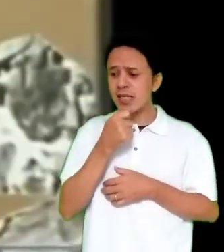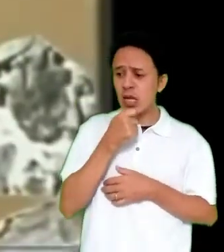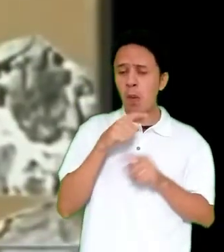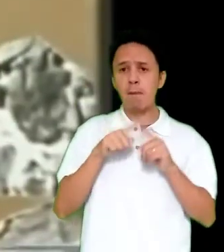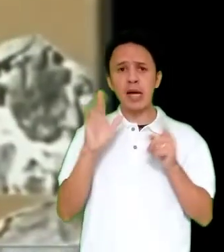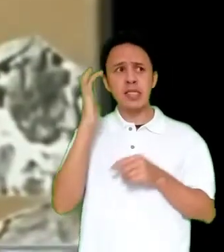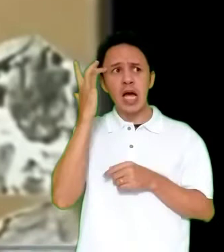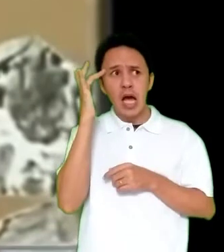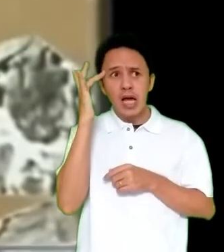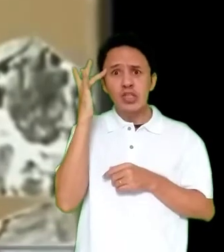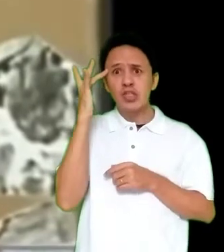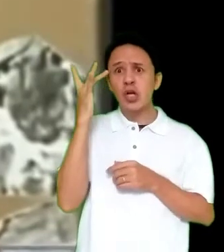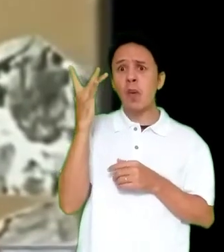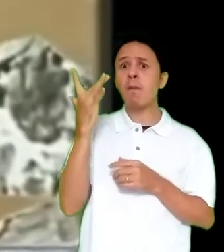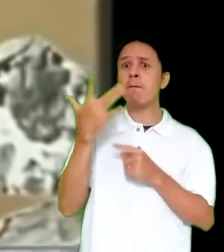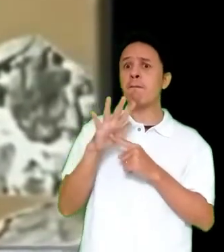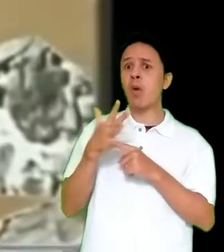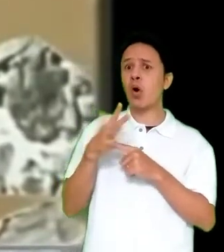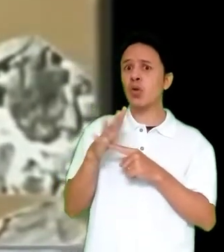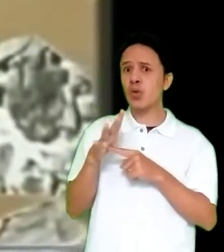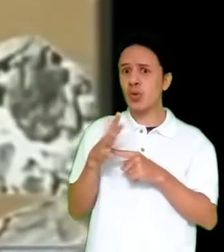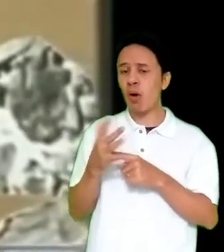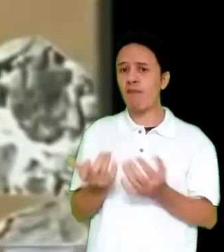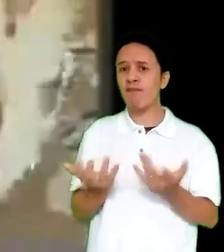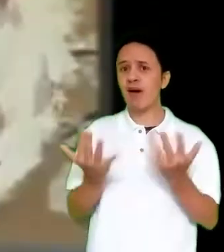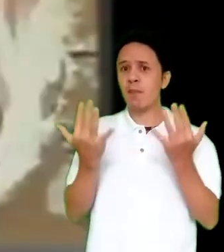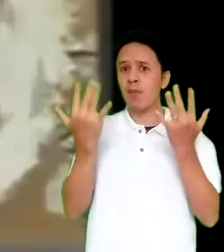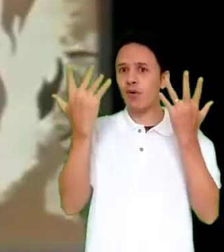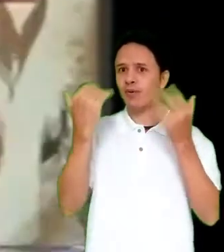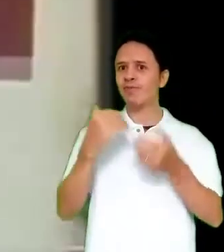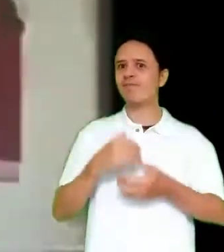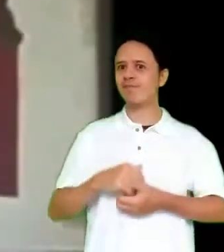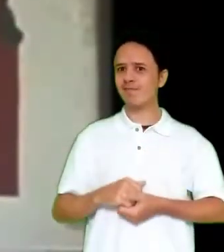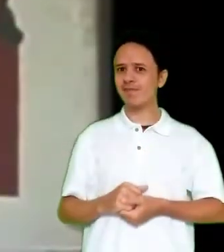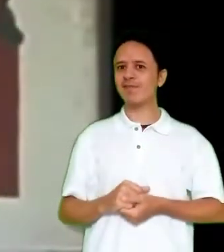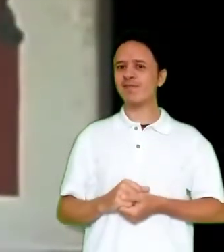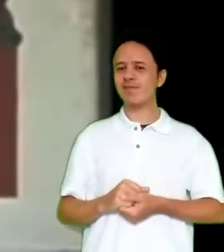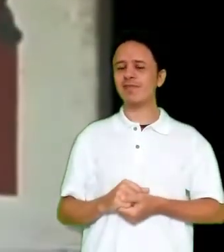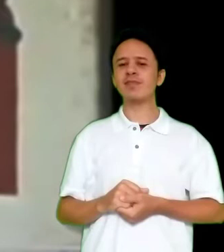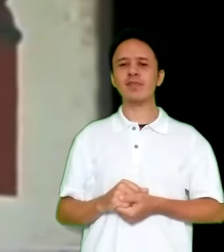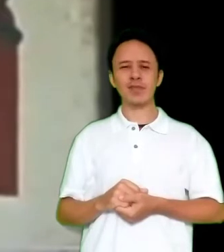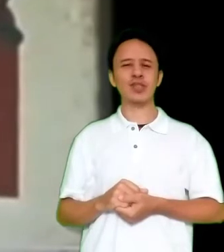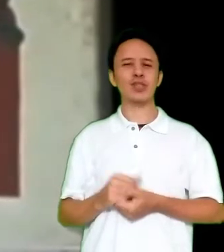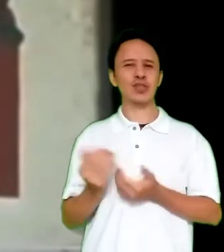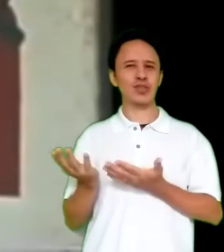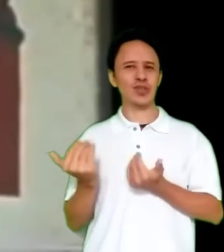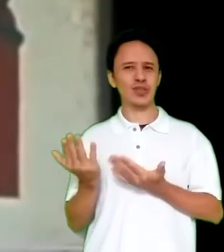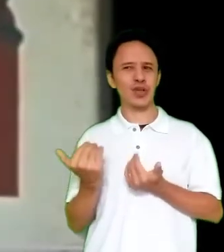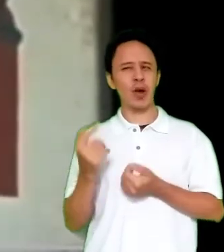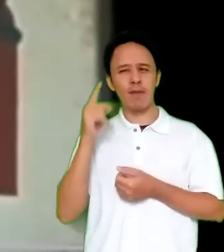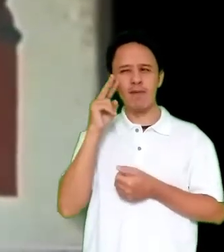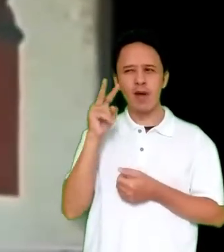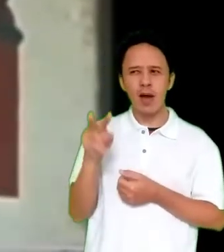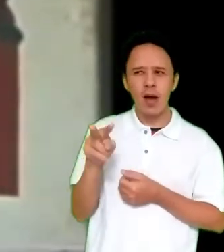tenho certeza, mas acho que é um motor a vapor. A história em torno do jovem Watt e a